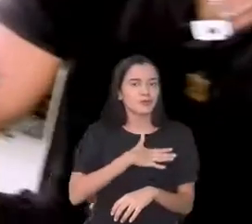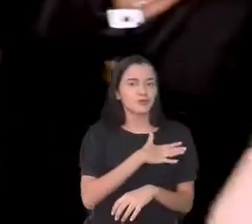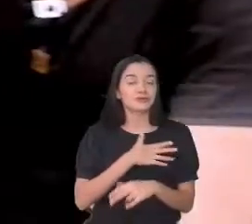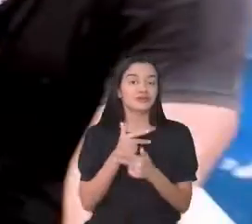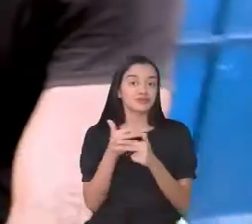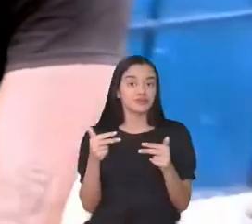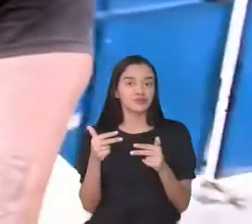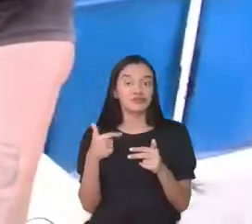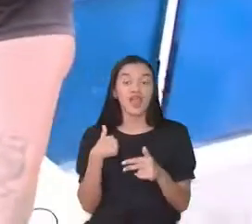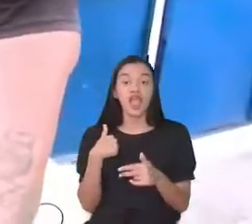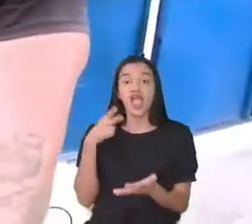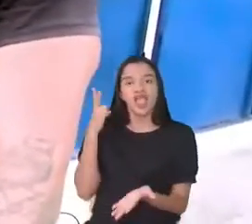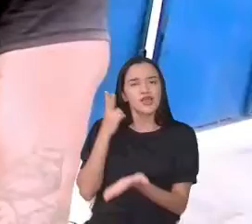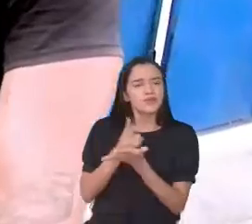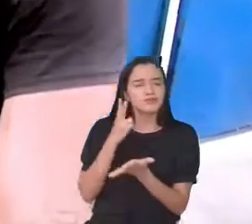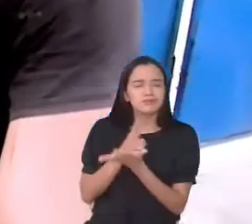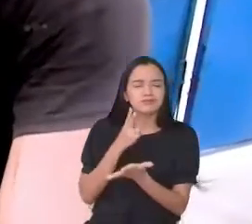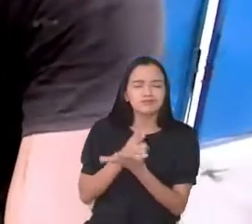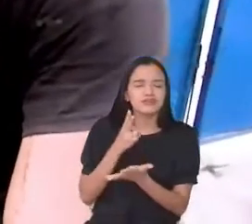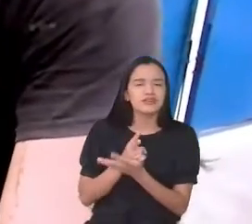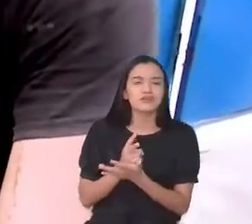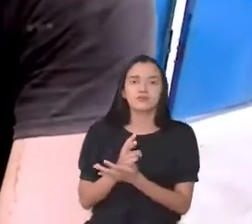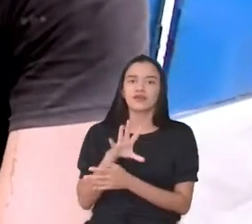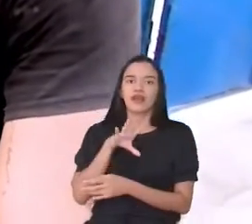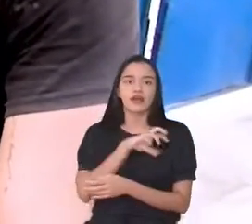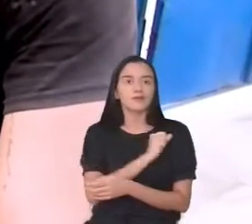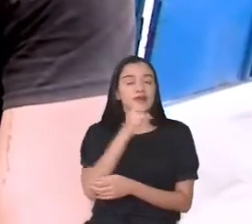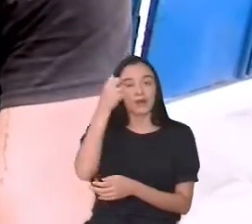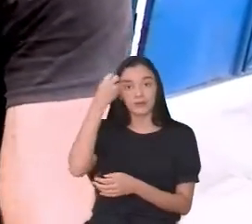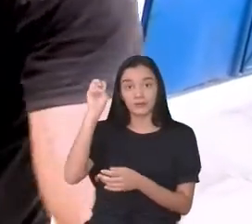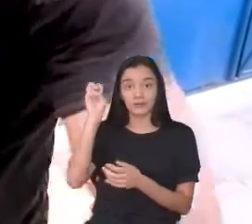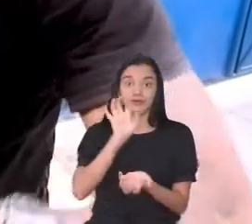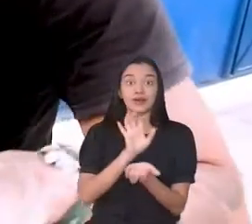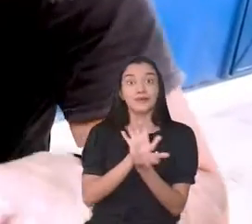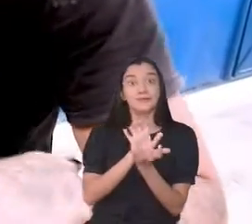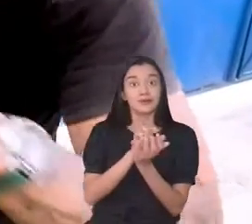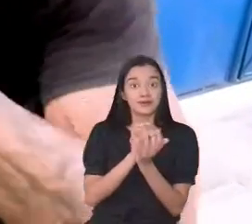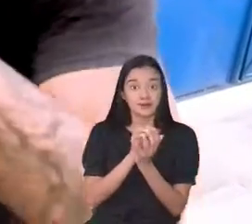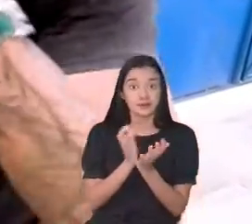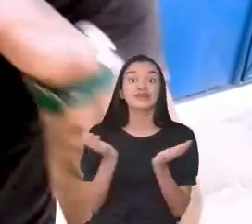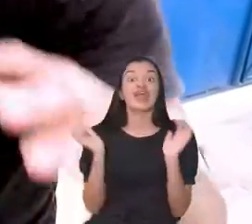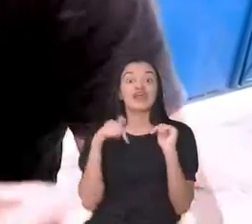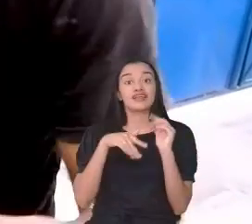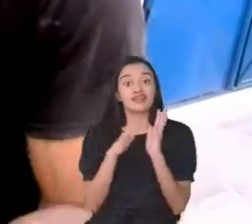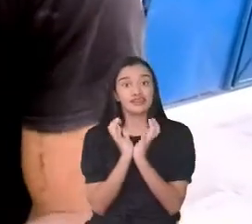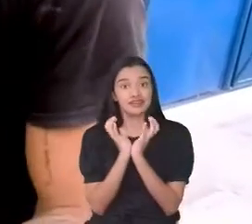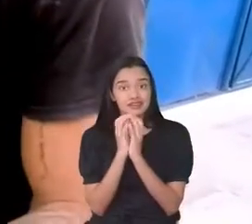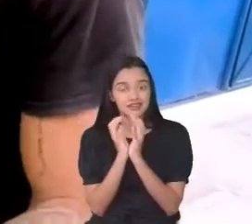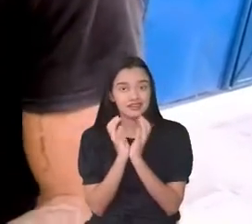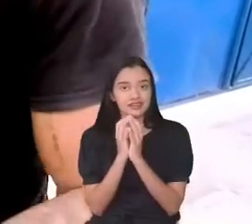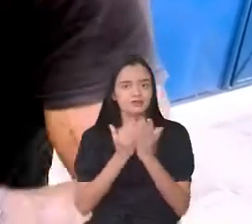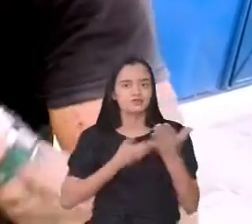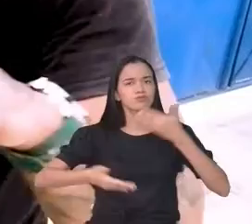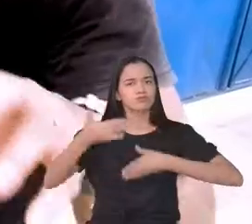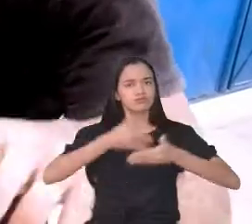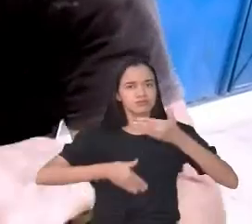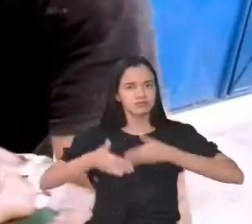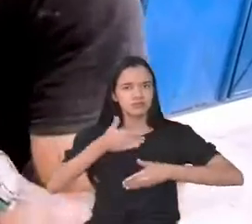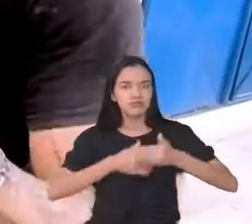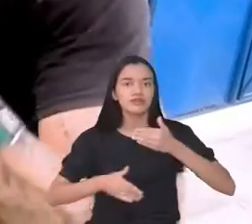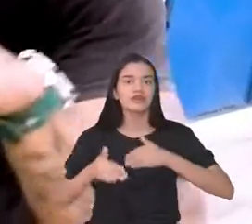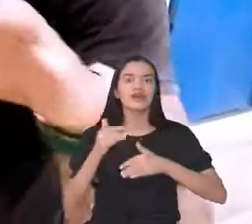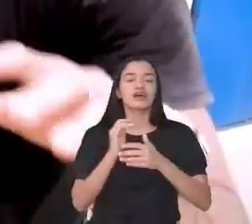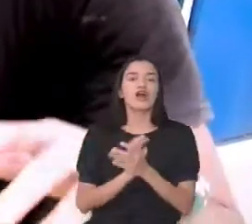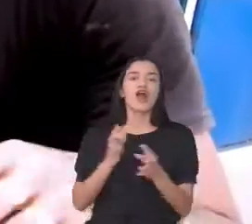Eu sempre amei a cultura pernambucana e em Recife, tudo que é relativo ao